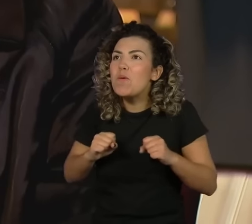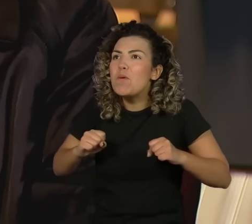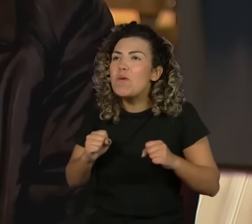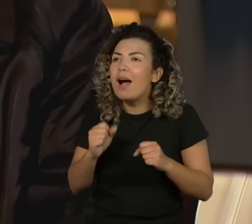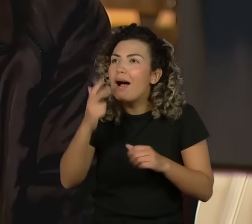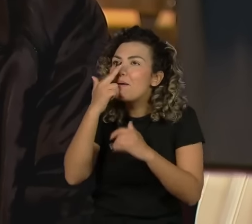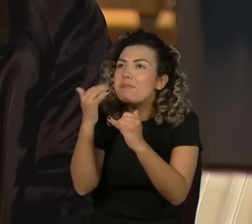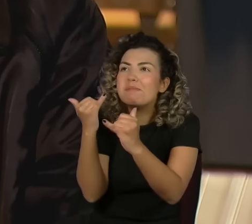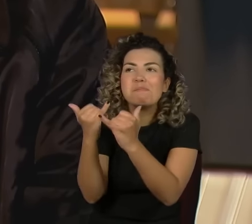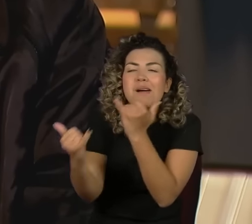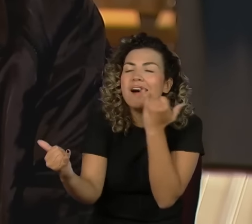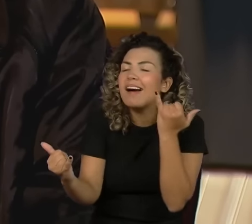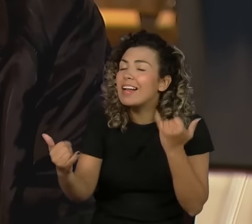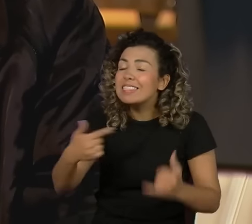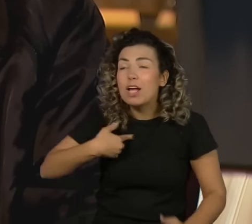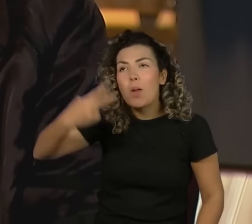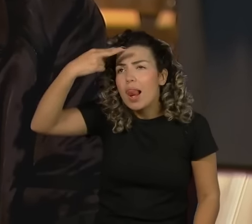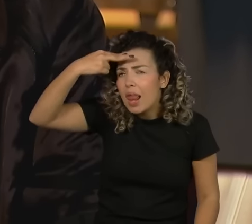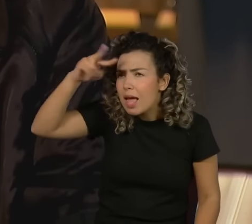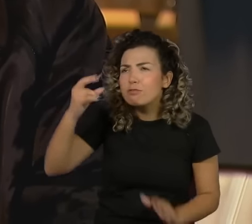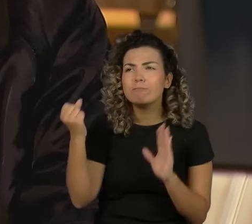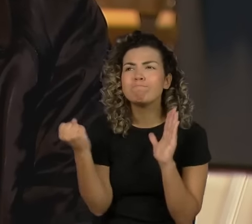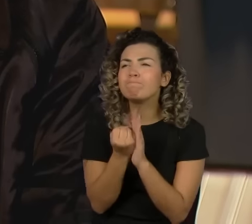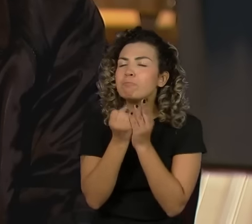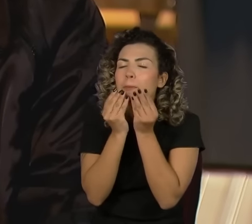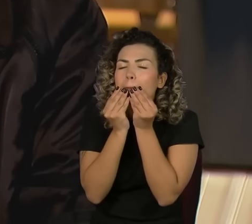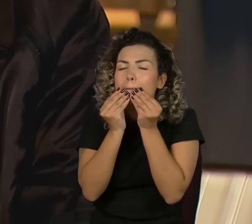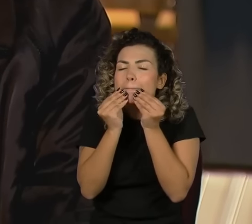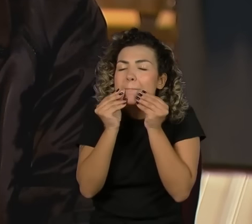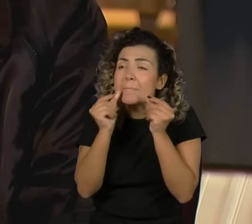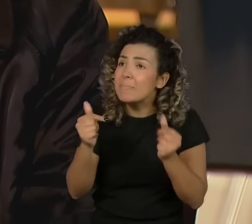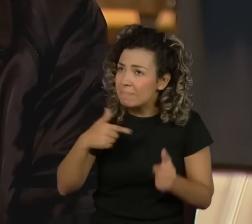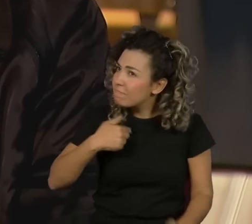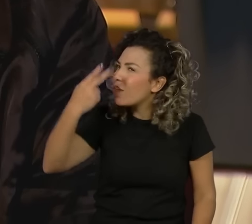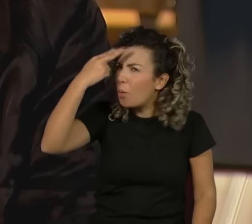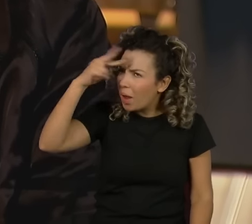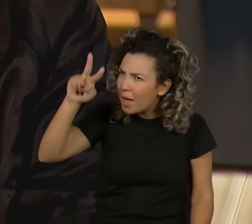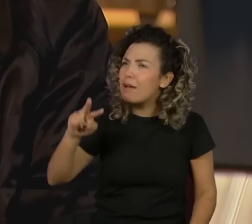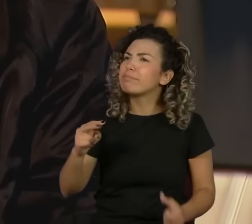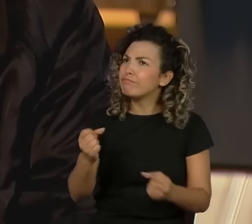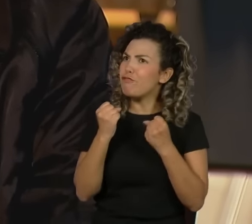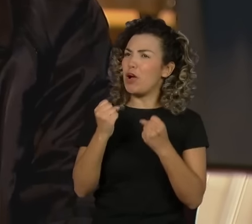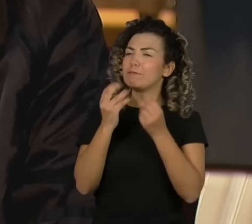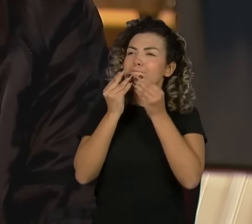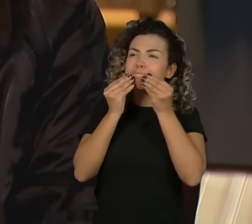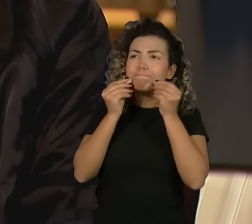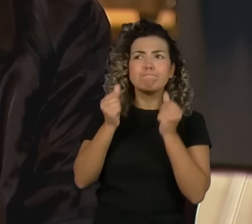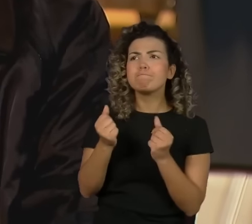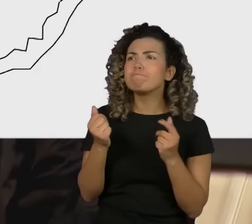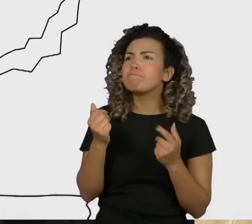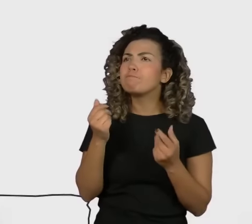frango a passarinho. Eu tenho essa memória na minha infância, muito forte isso. Era que nem frango a